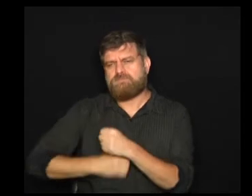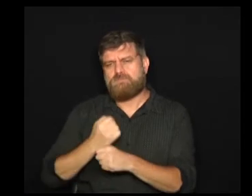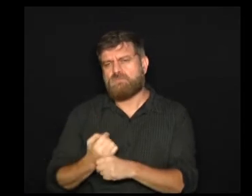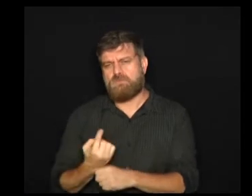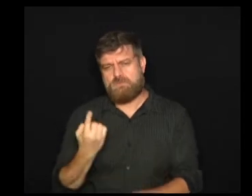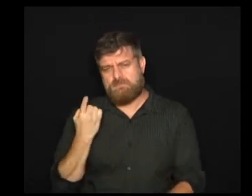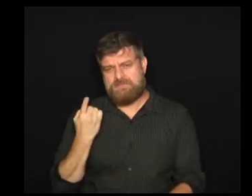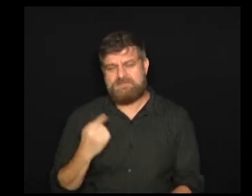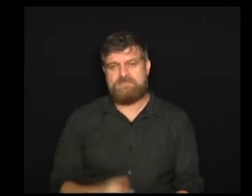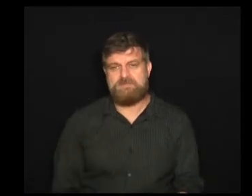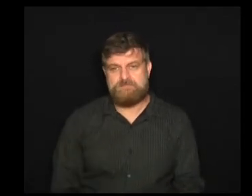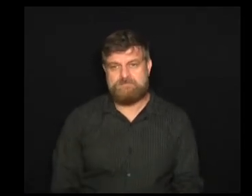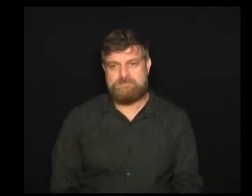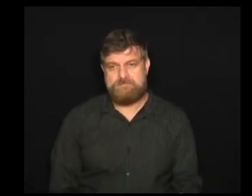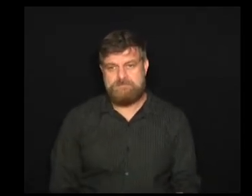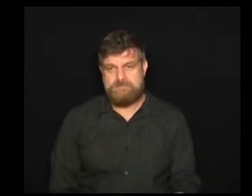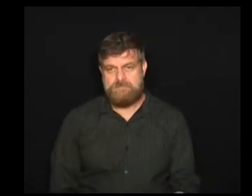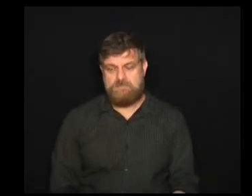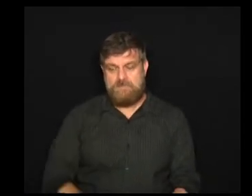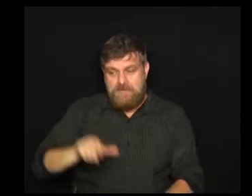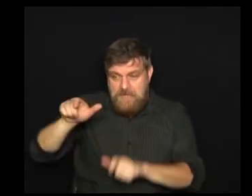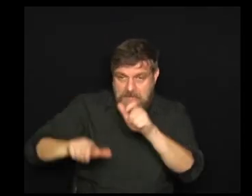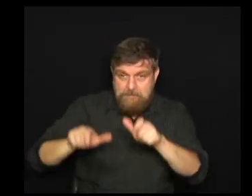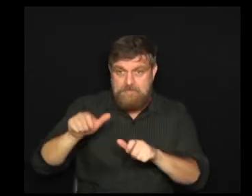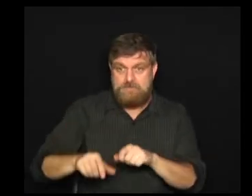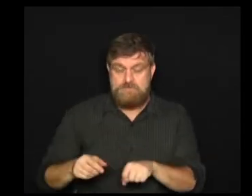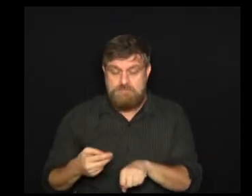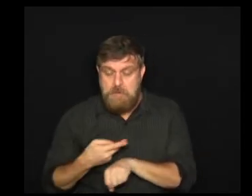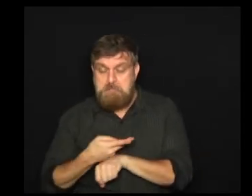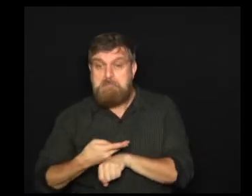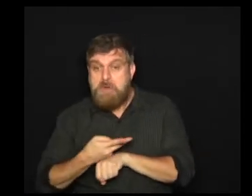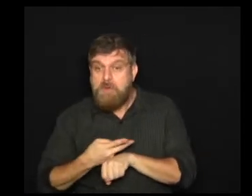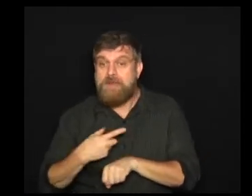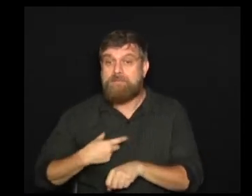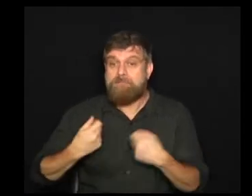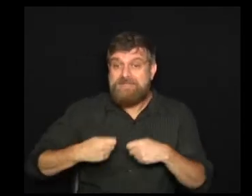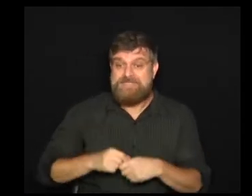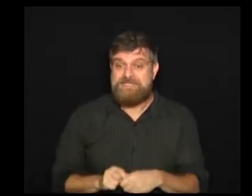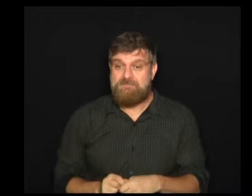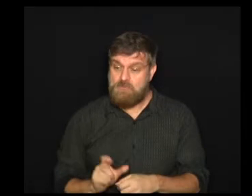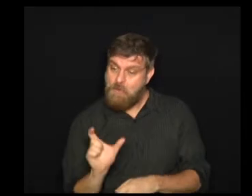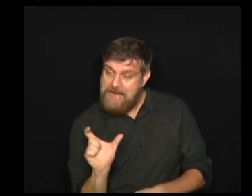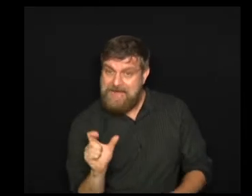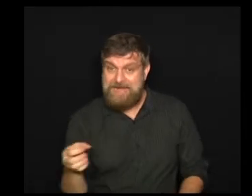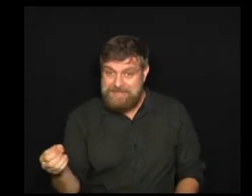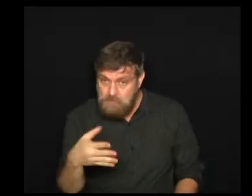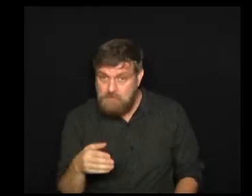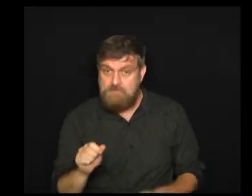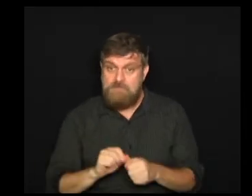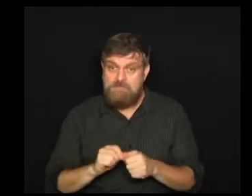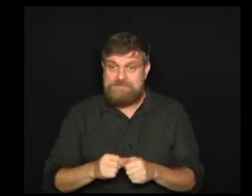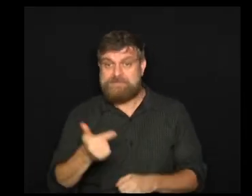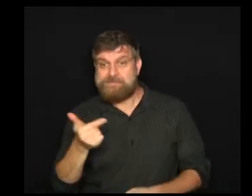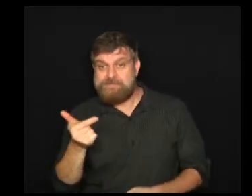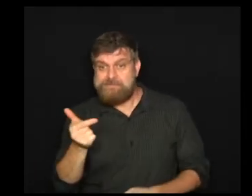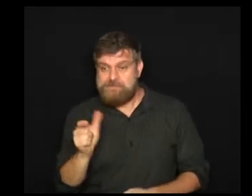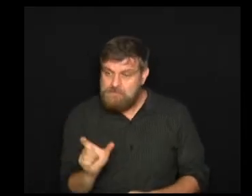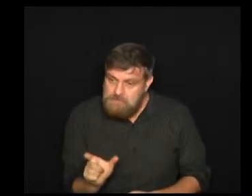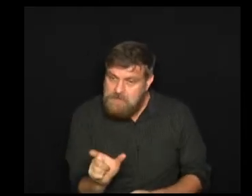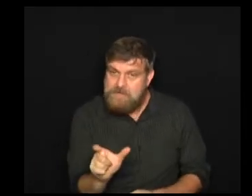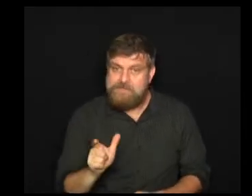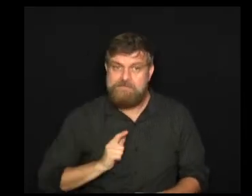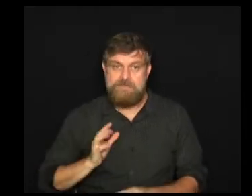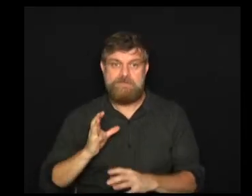ano passado, enfim. Então, as pessoas que nos procuraram entre cartões novos e renovações foram 1.800. Então, foram